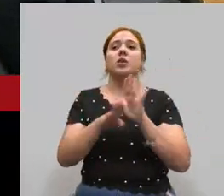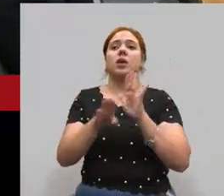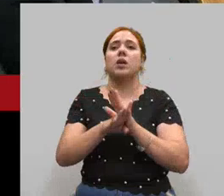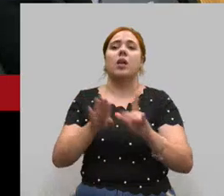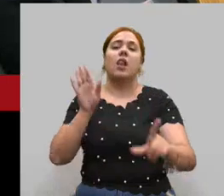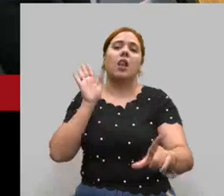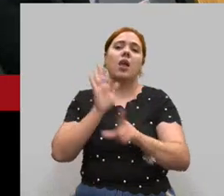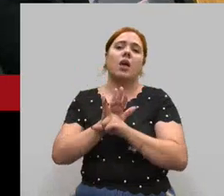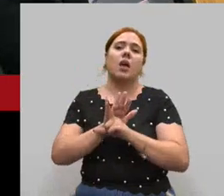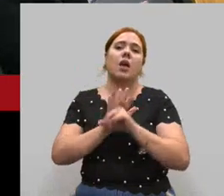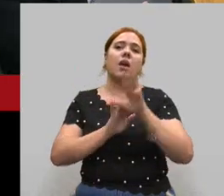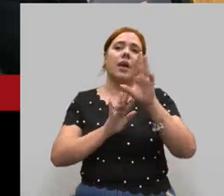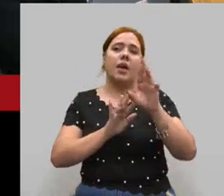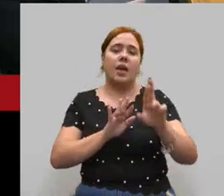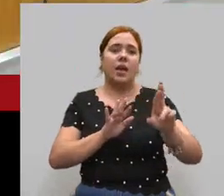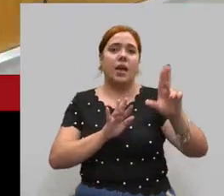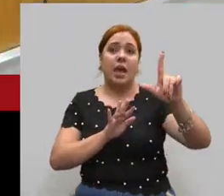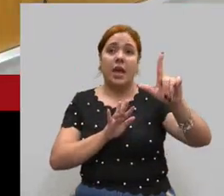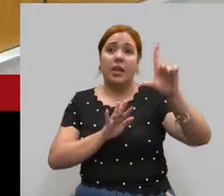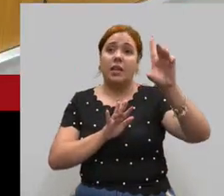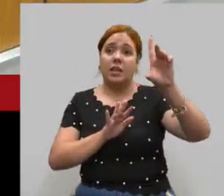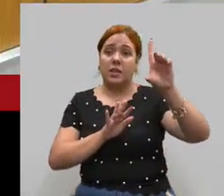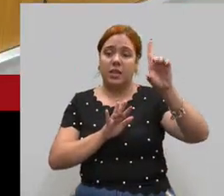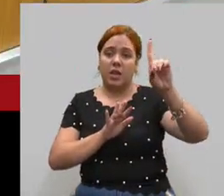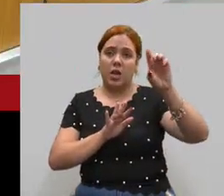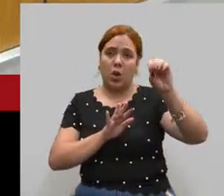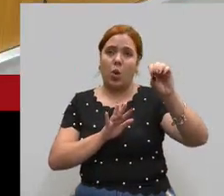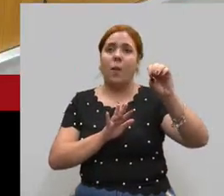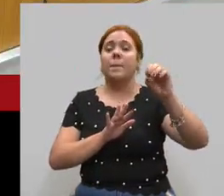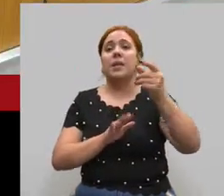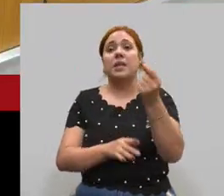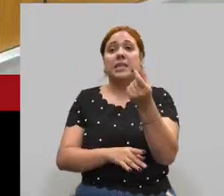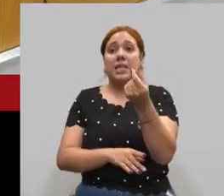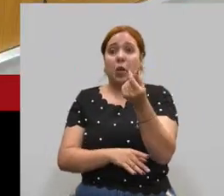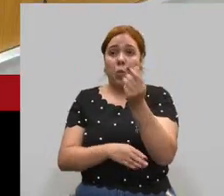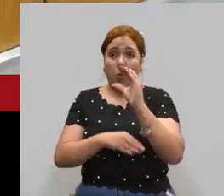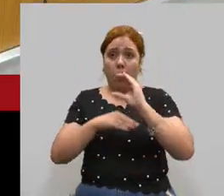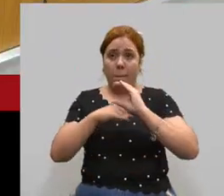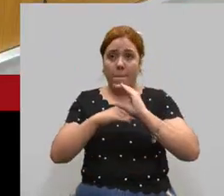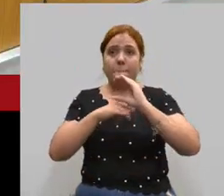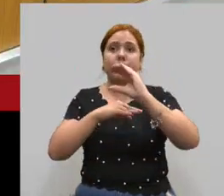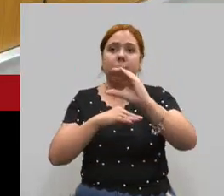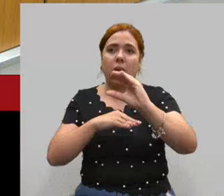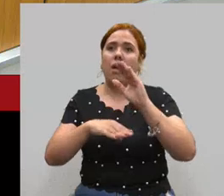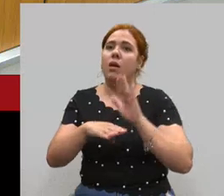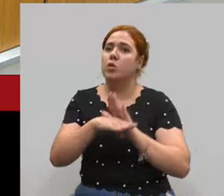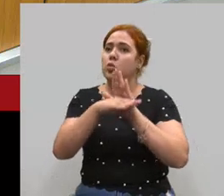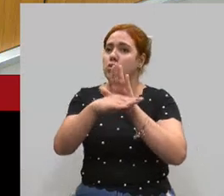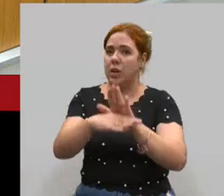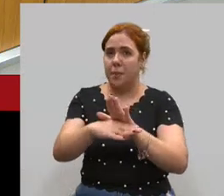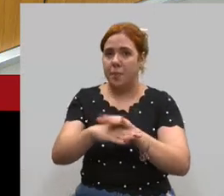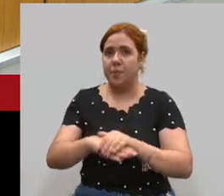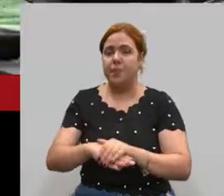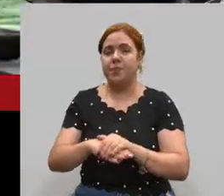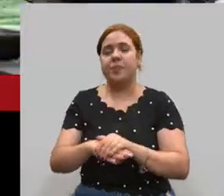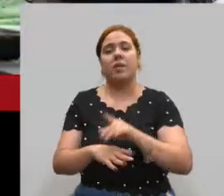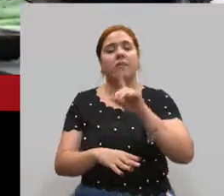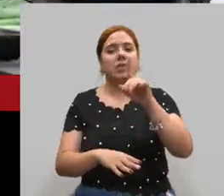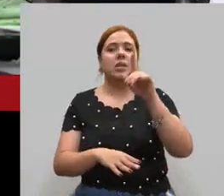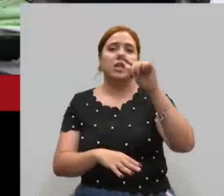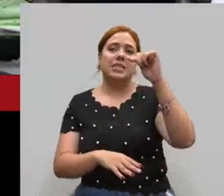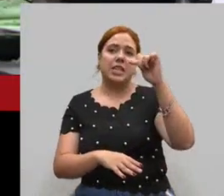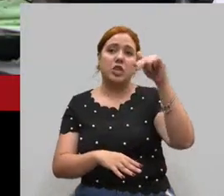diretrizes orçamentárias de ter uma cota de verba para destinar as rapaz essa audiência será o dia 7 de 11